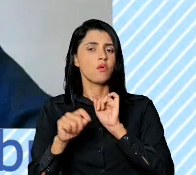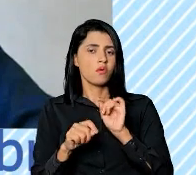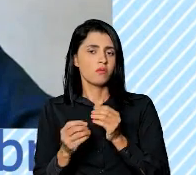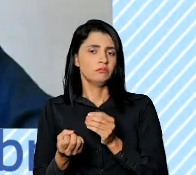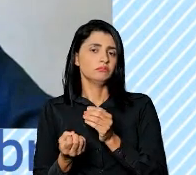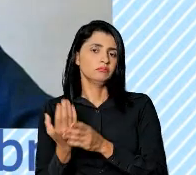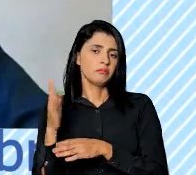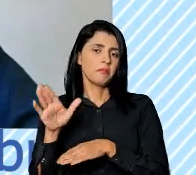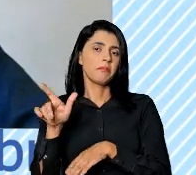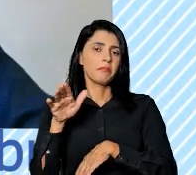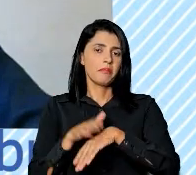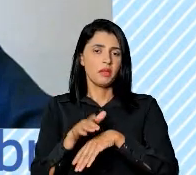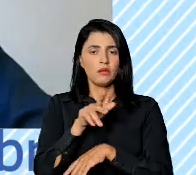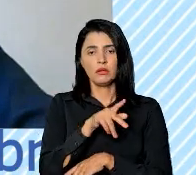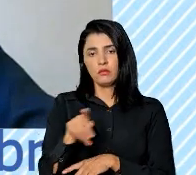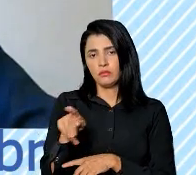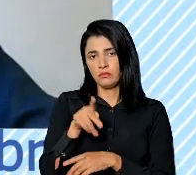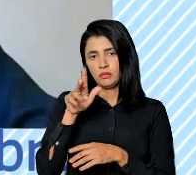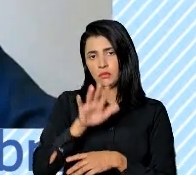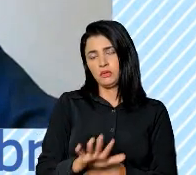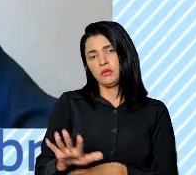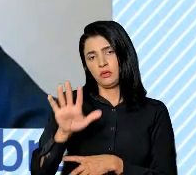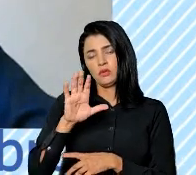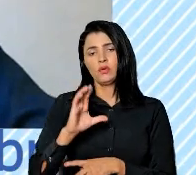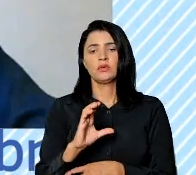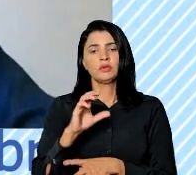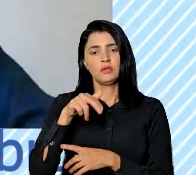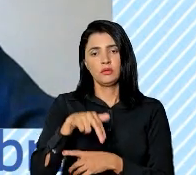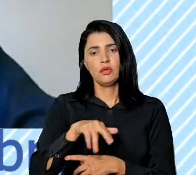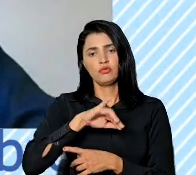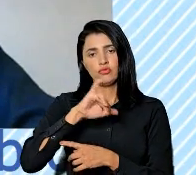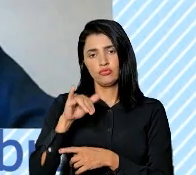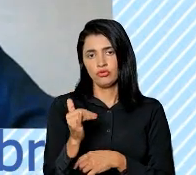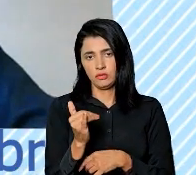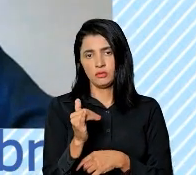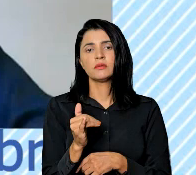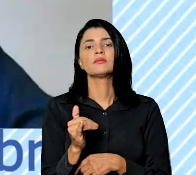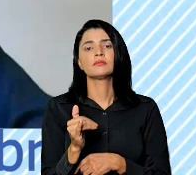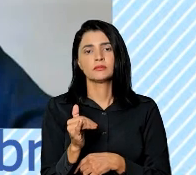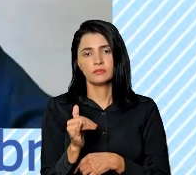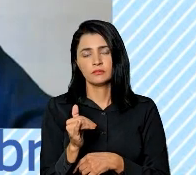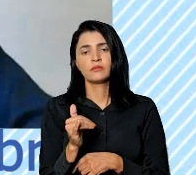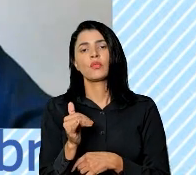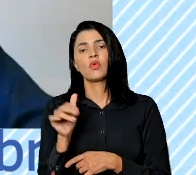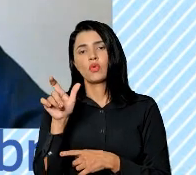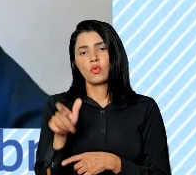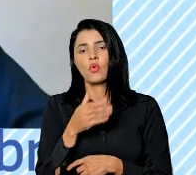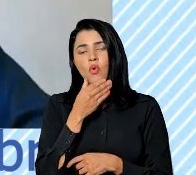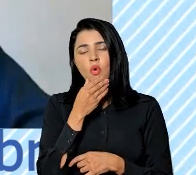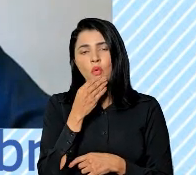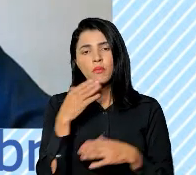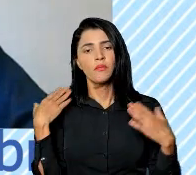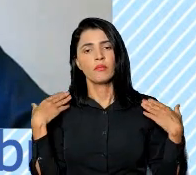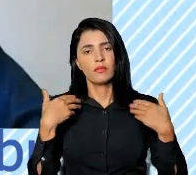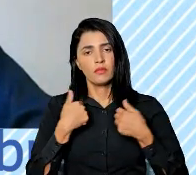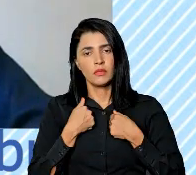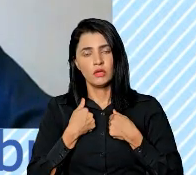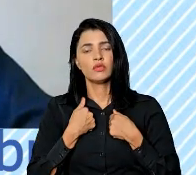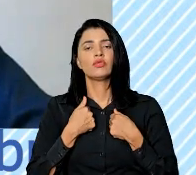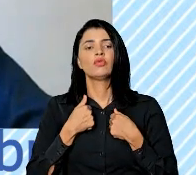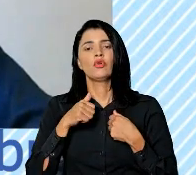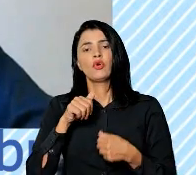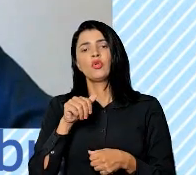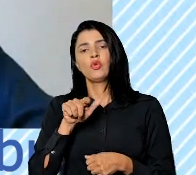do Conselho Nacional de Justiça, o ministro Luiz Fux, em 31 de agosto